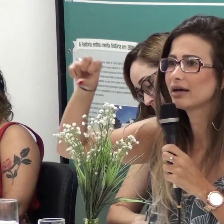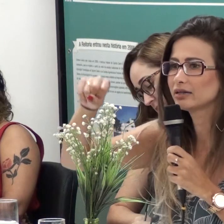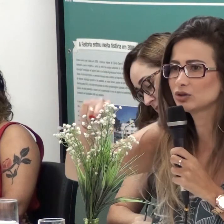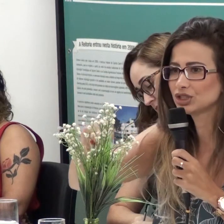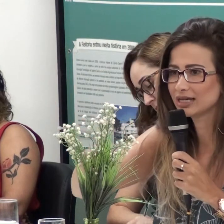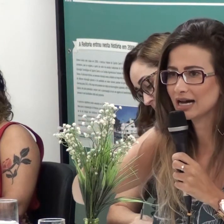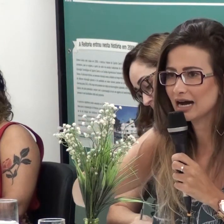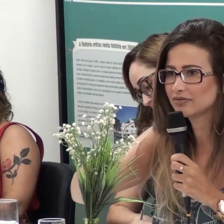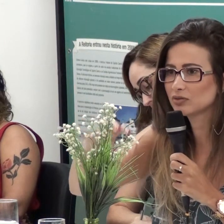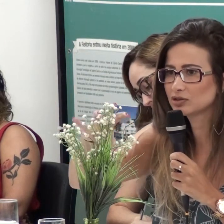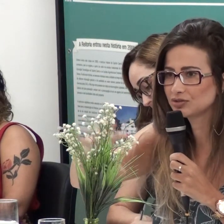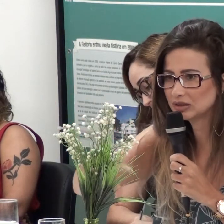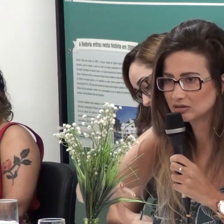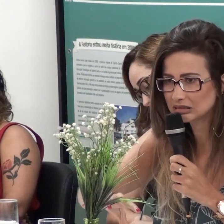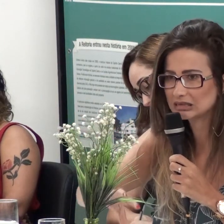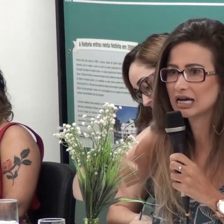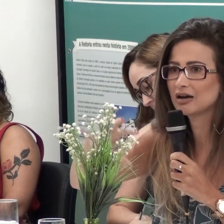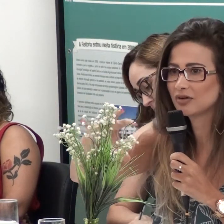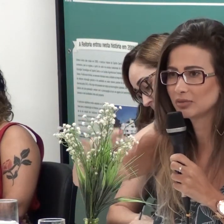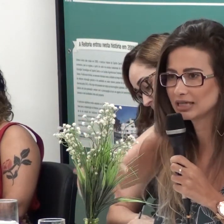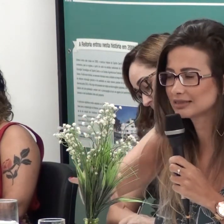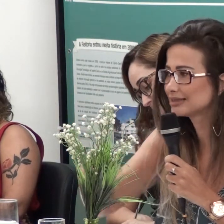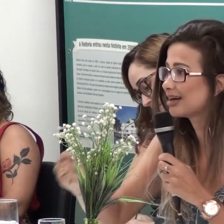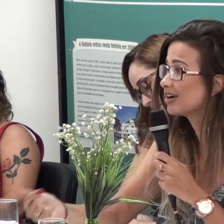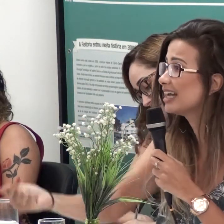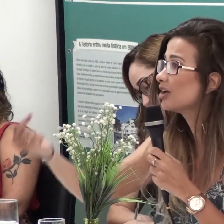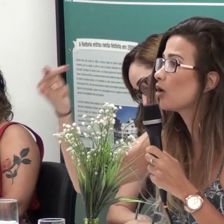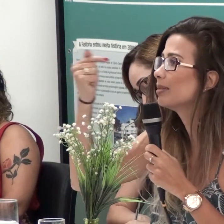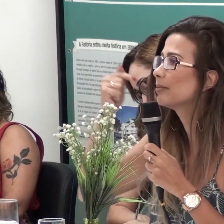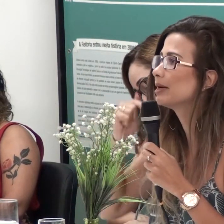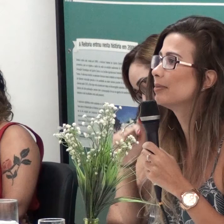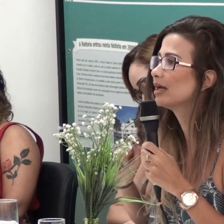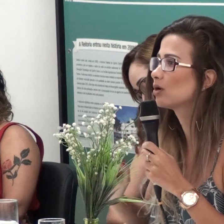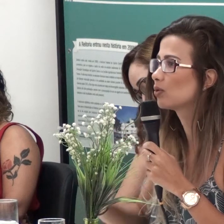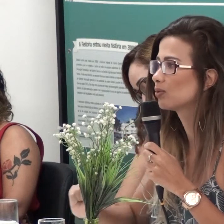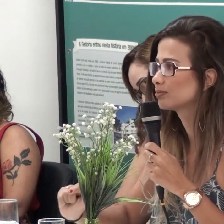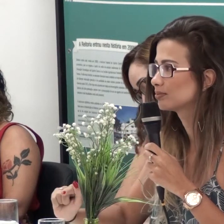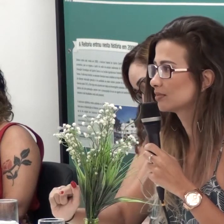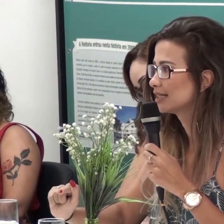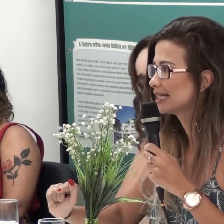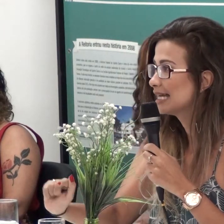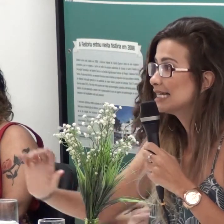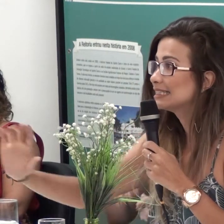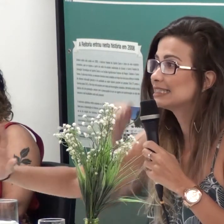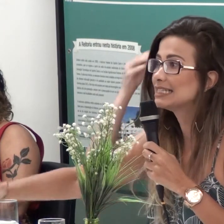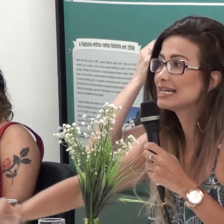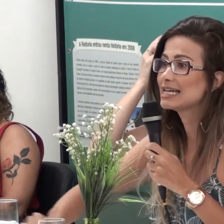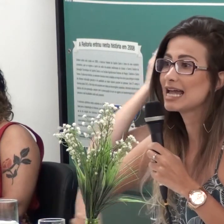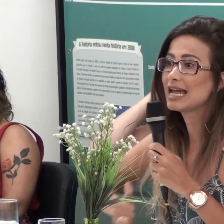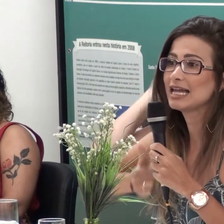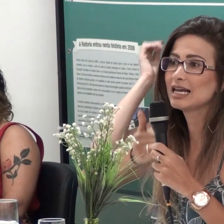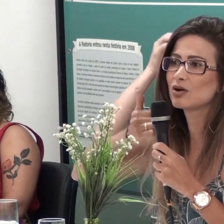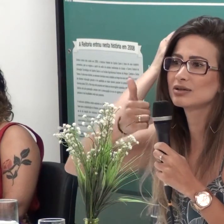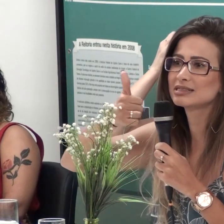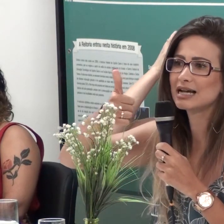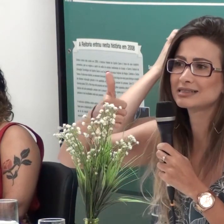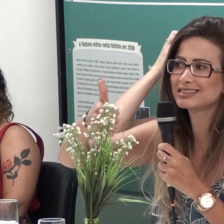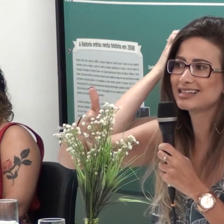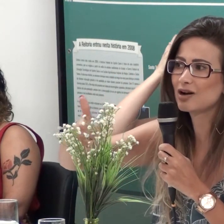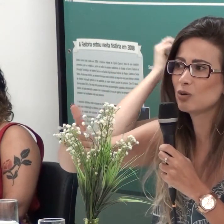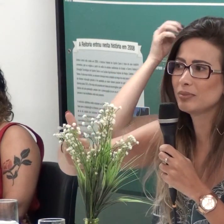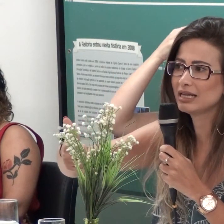alimentação. O marido chegava, os filhos sentavam, a mulher sentava. Ele comia primeiro. Se